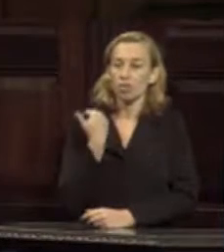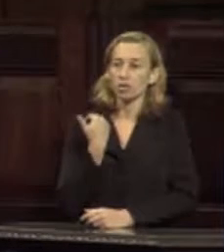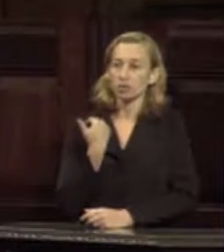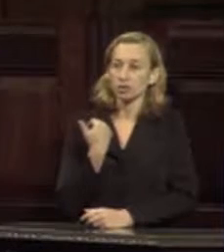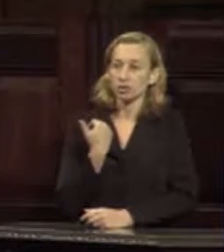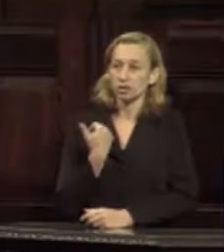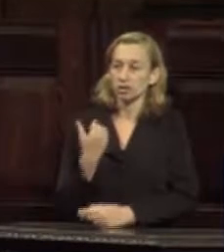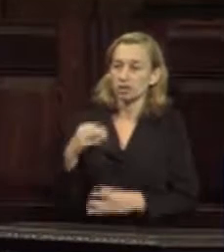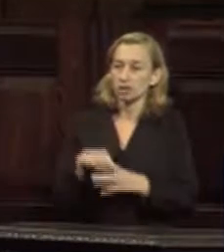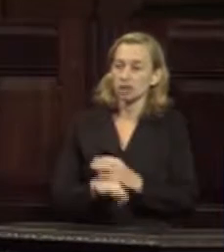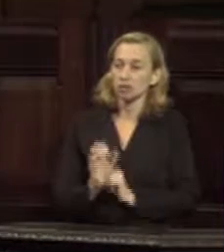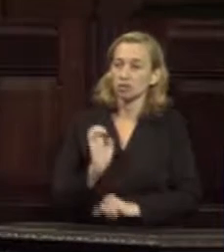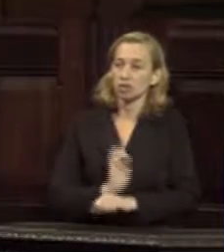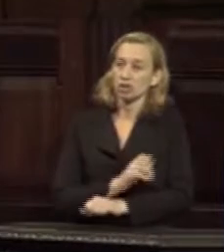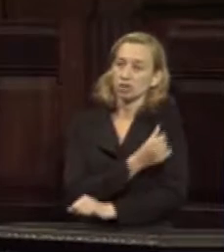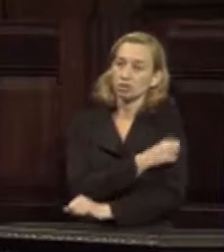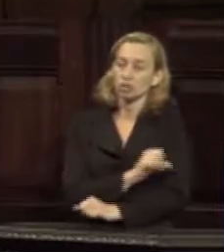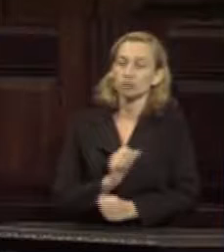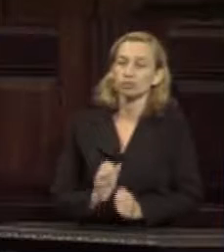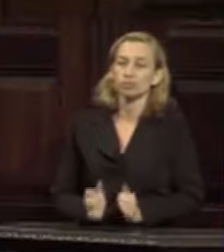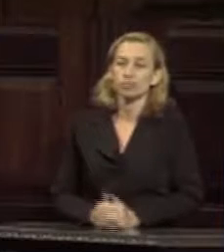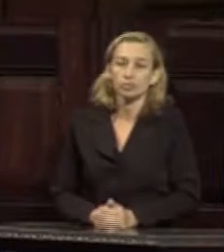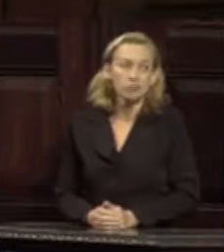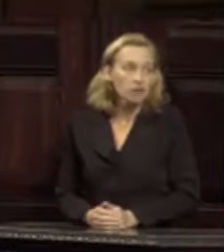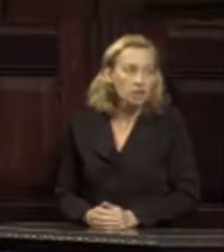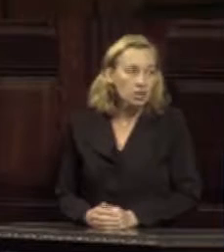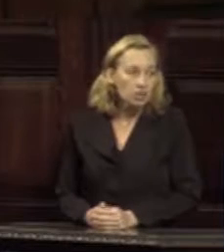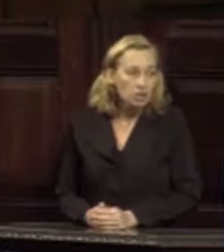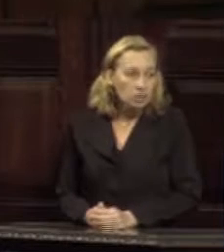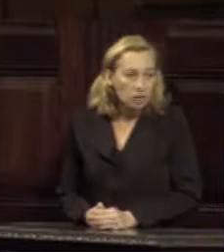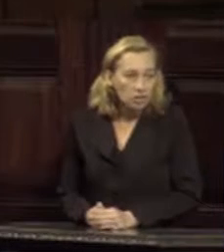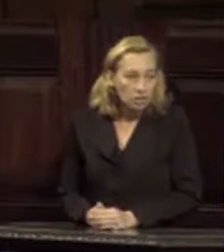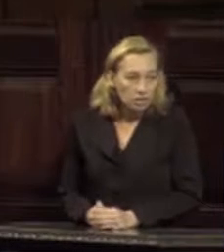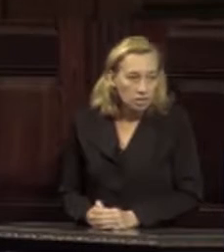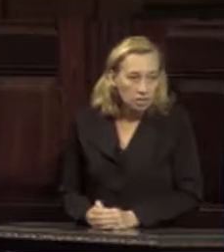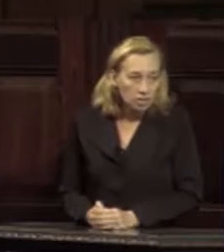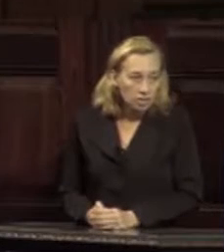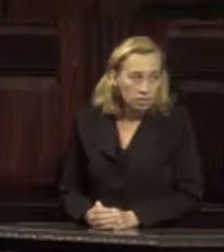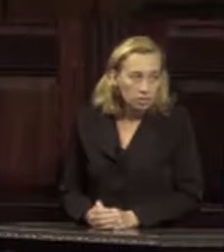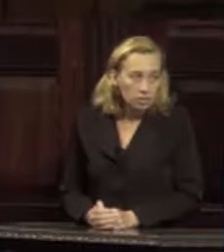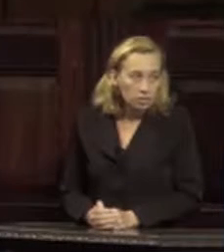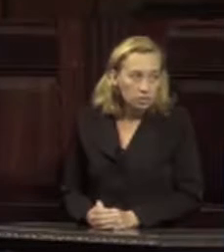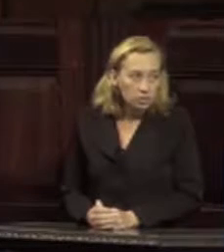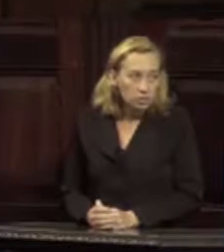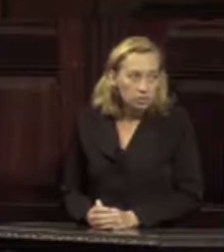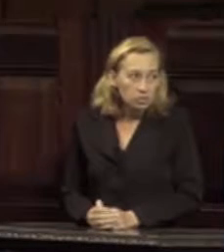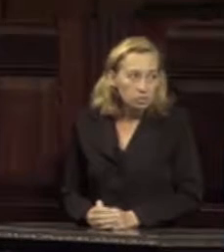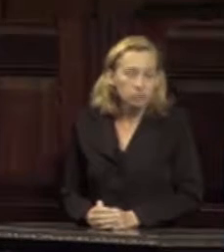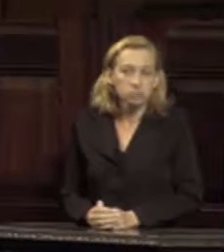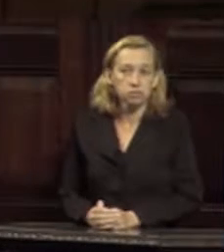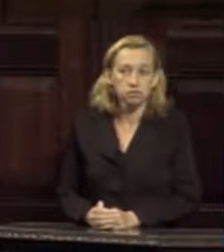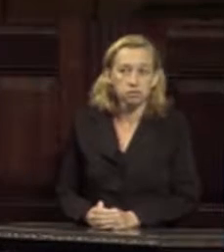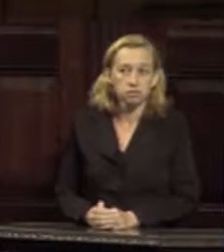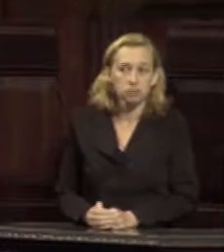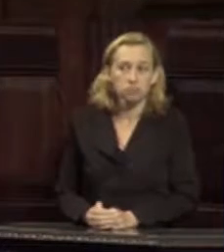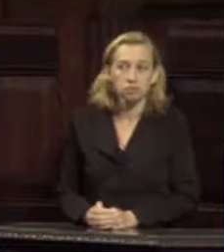acontecendo. Não planejaram eficazmente. Não planejaram.